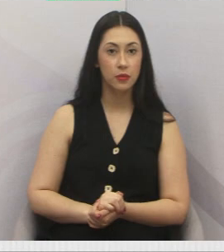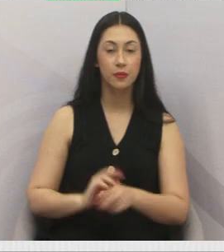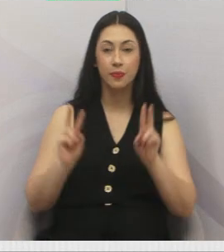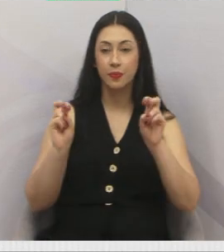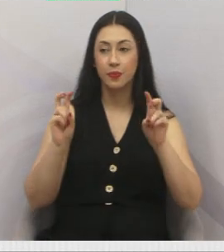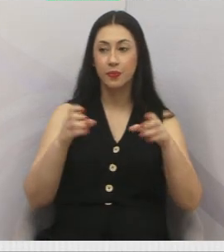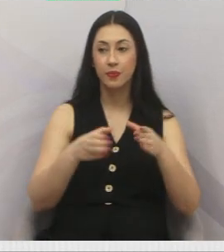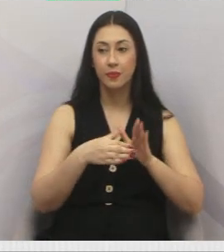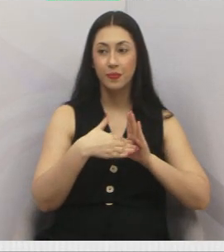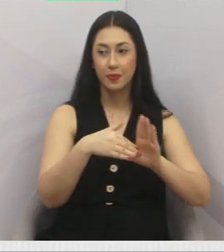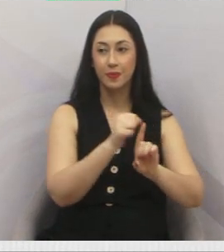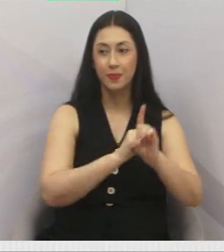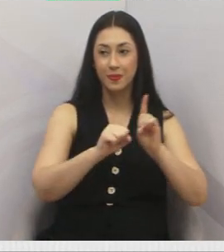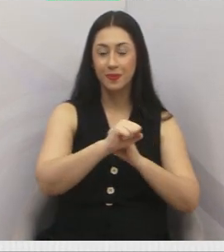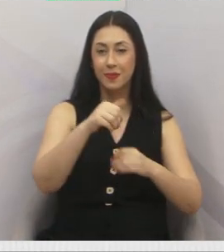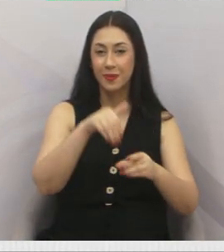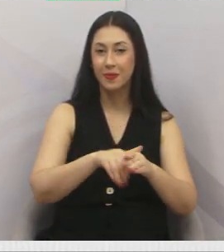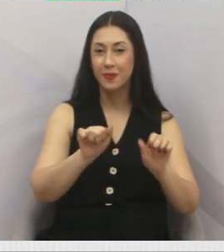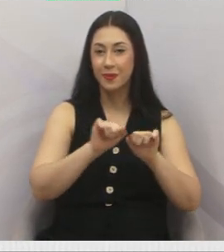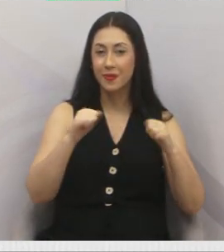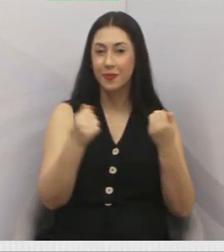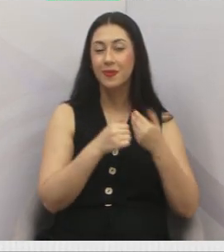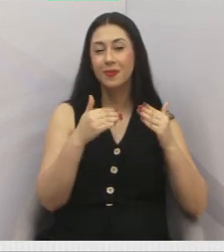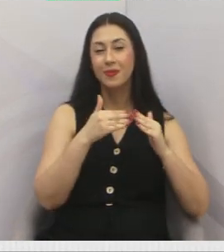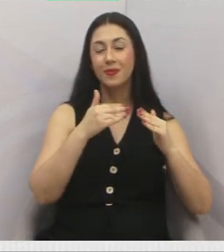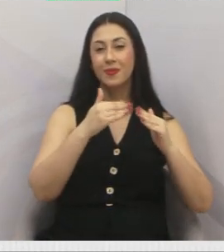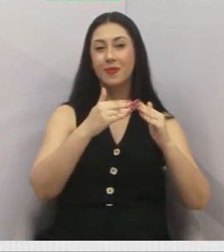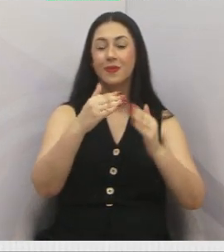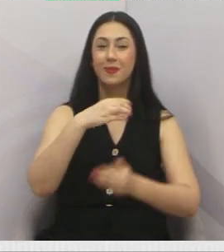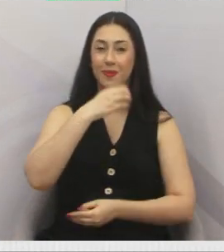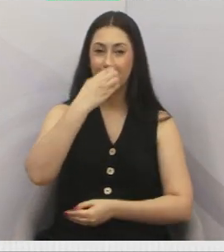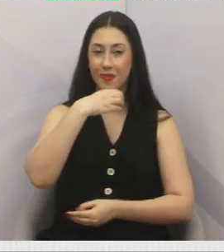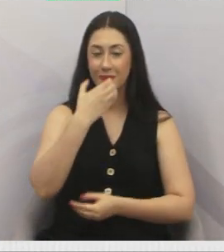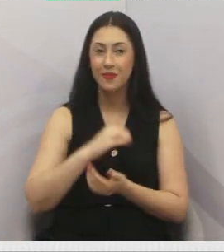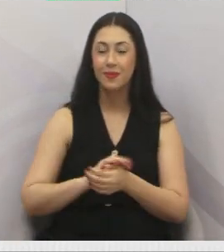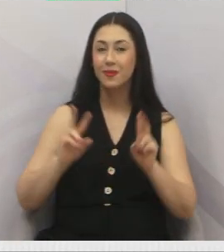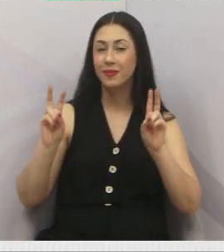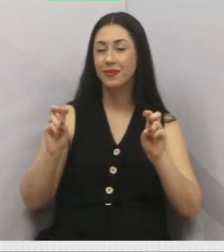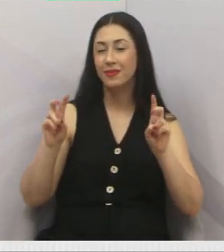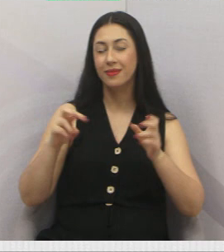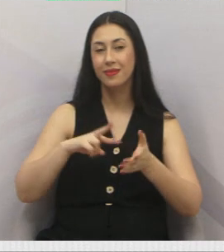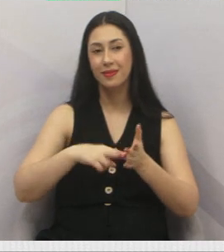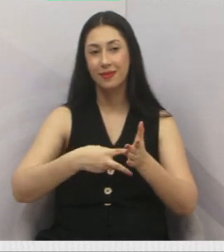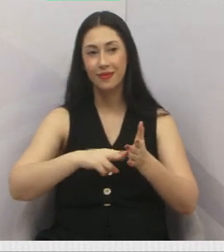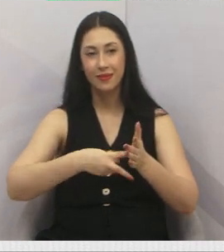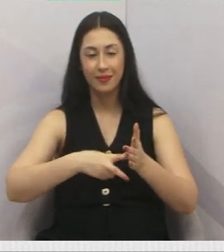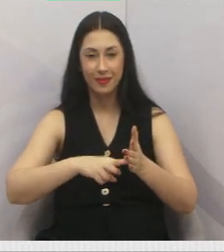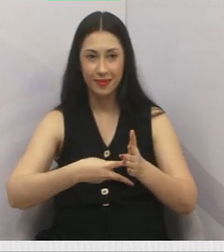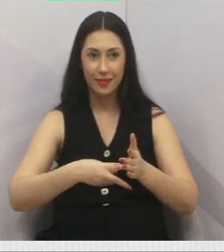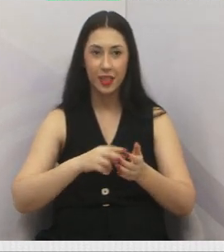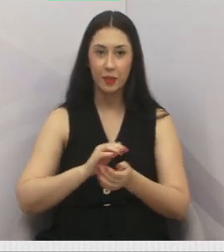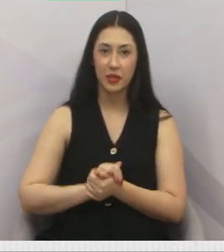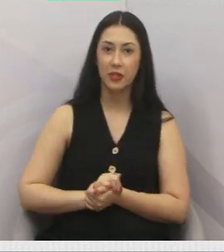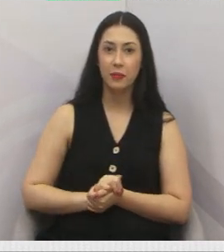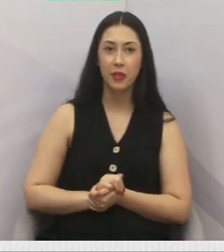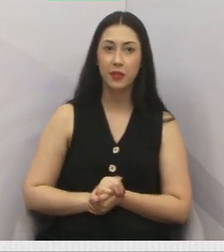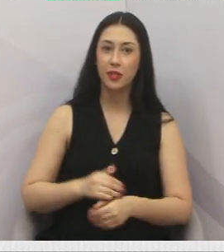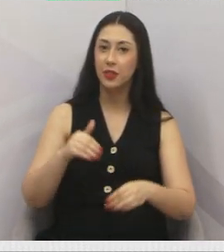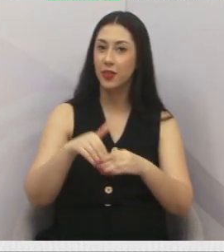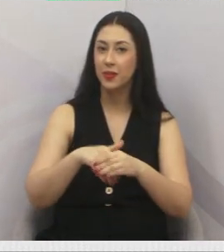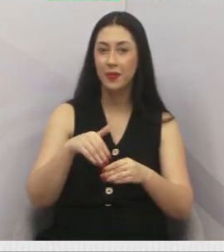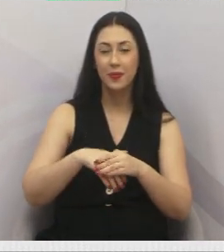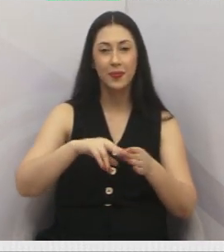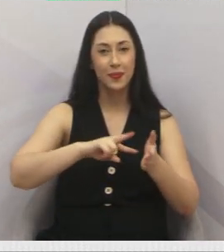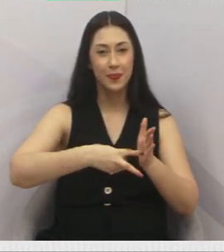Segmento Movimentos Populares, um voto para a Associação dos Moradores de Jardim Paraíso e Jardim Yolanda. Segmento Entidade Classe Sindical, um voto para